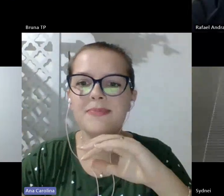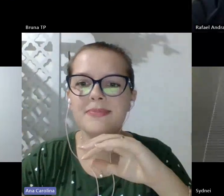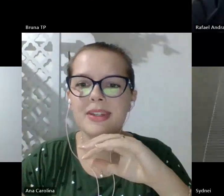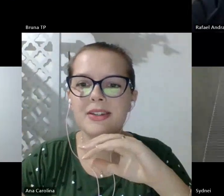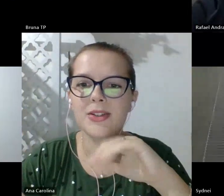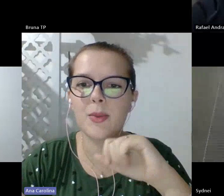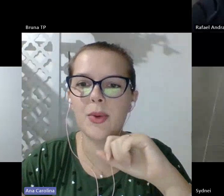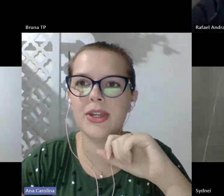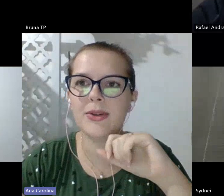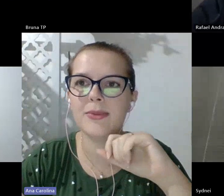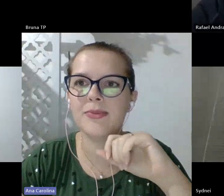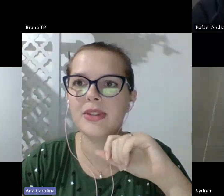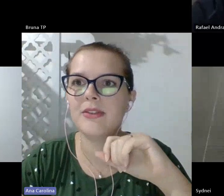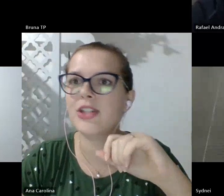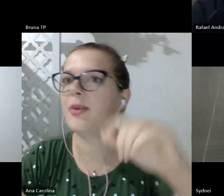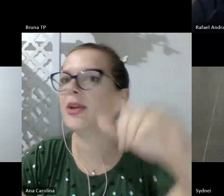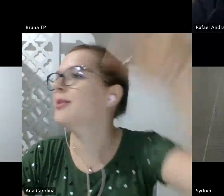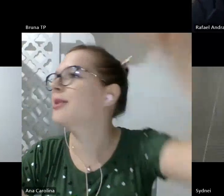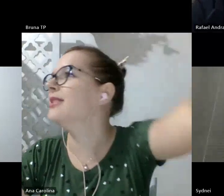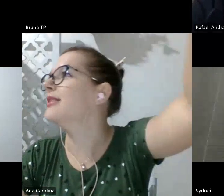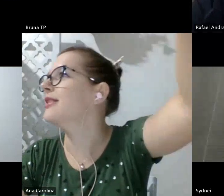noite. Só um pouquinho.